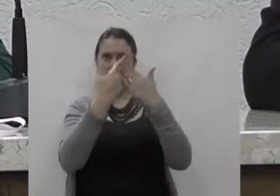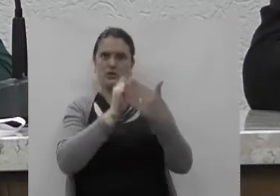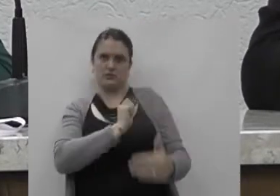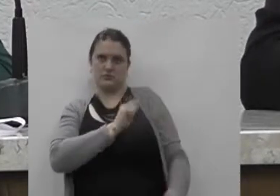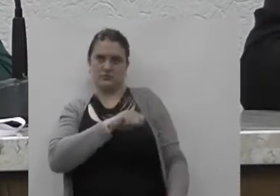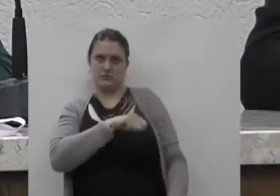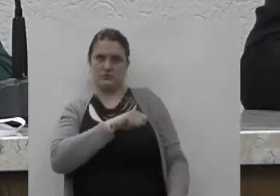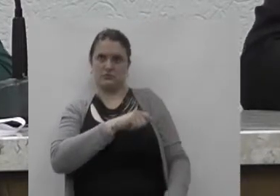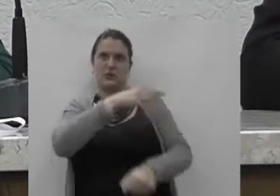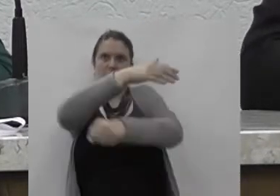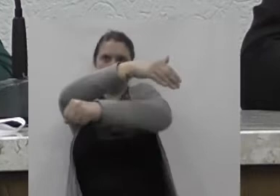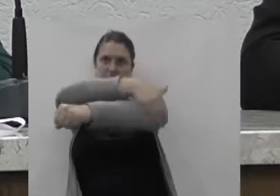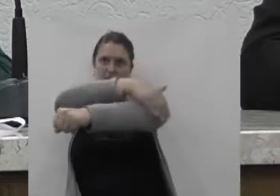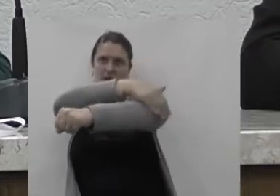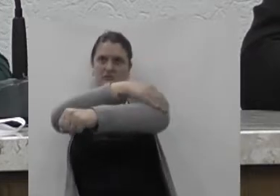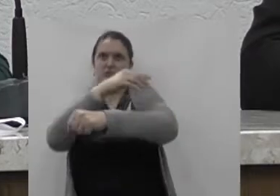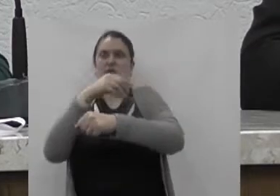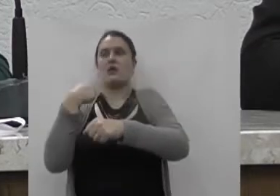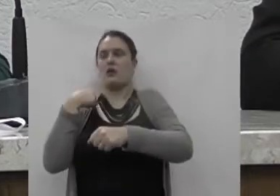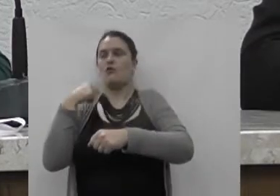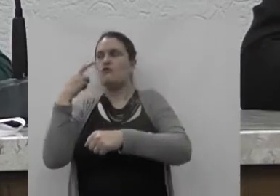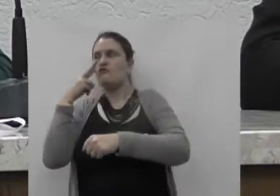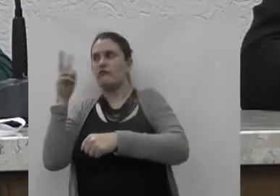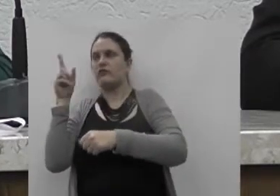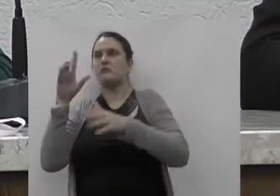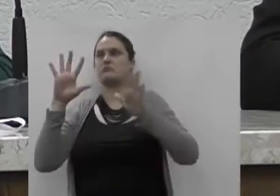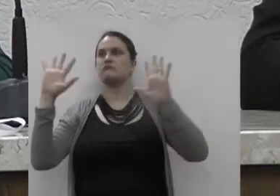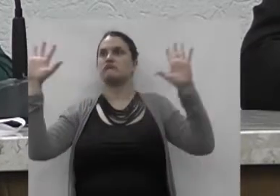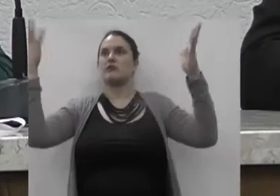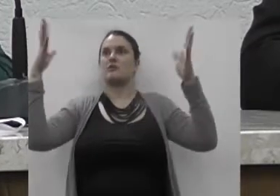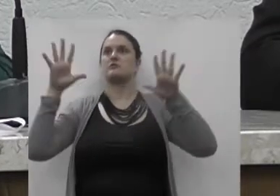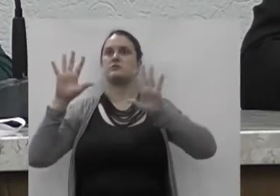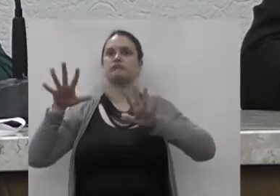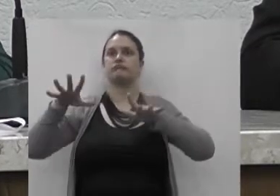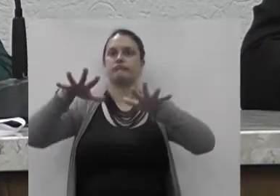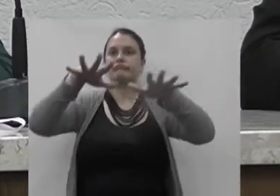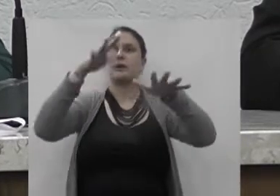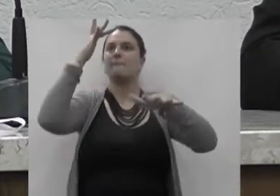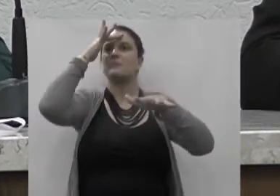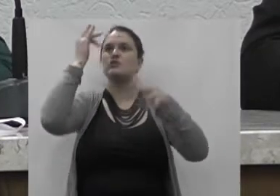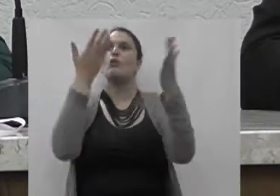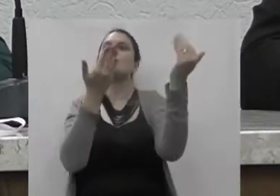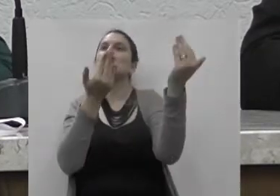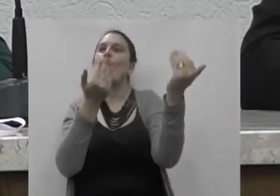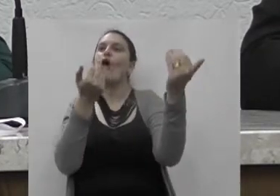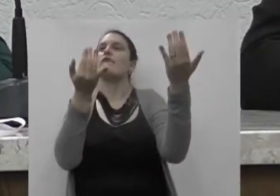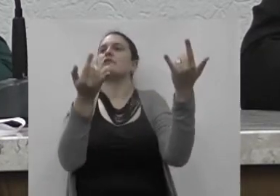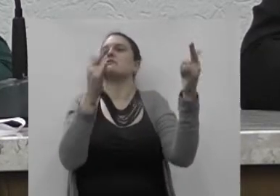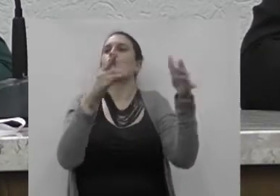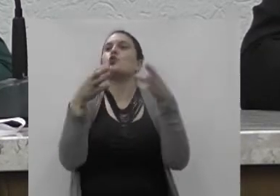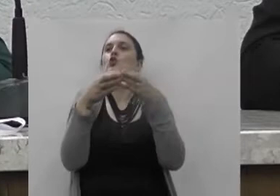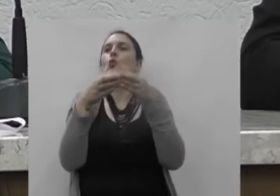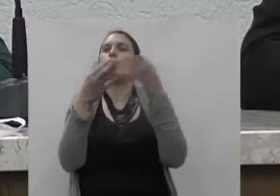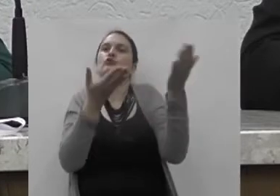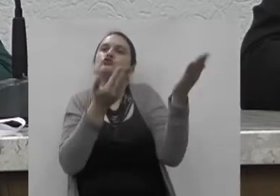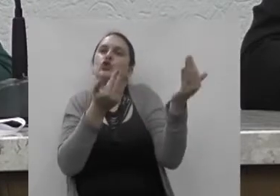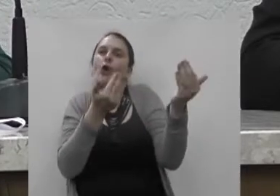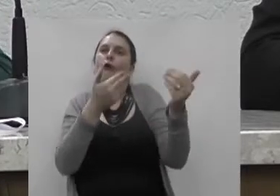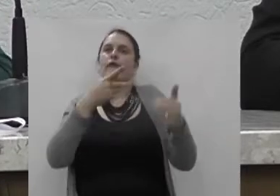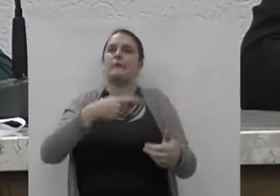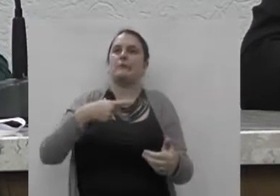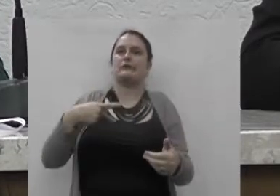pela nossa cidade, pelo nosso prefeito, seus secretariados, por todos os nossos nobres